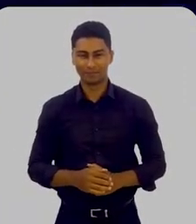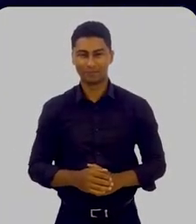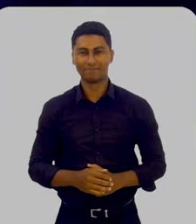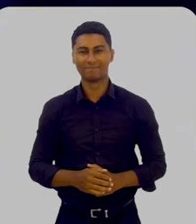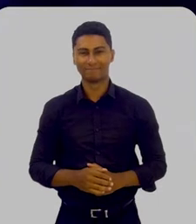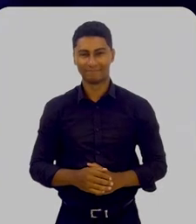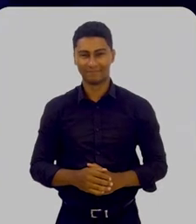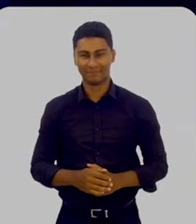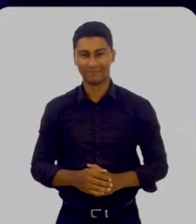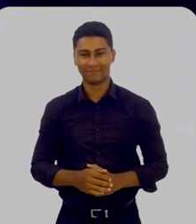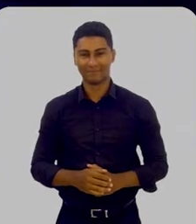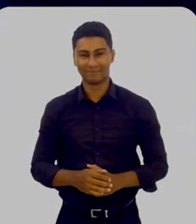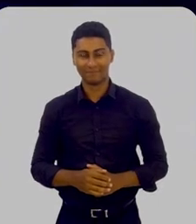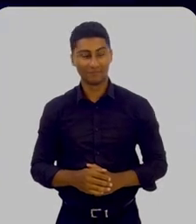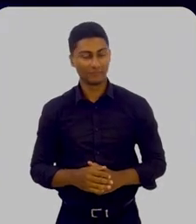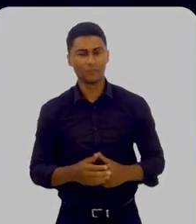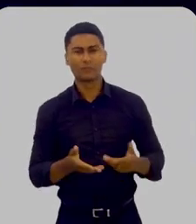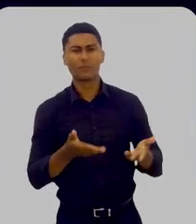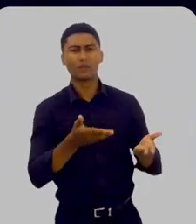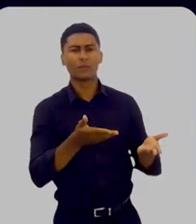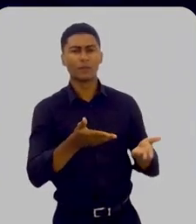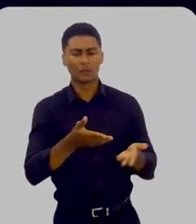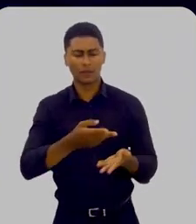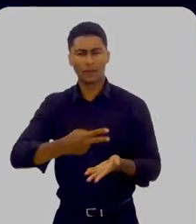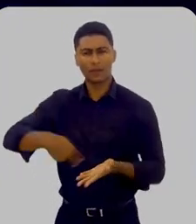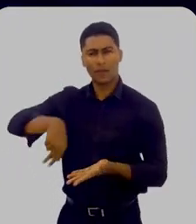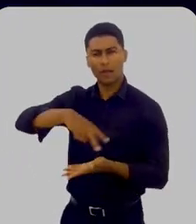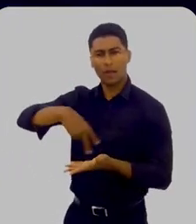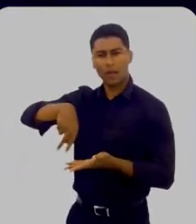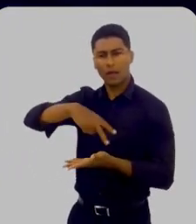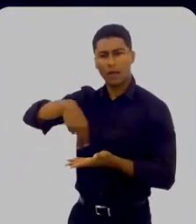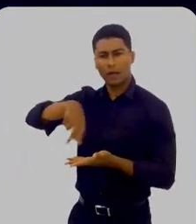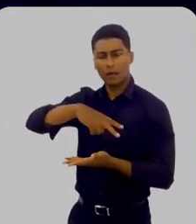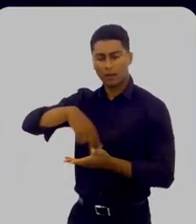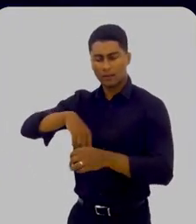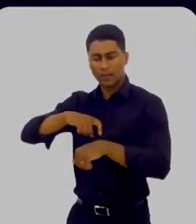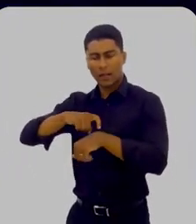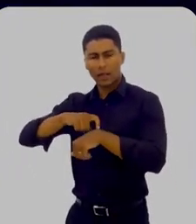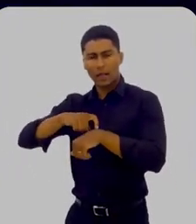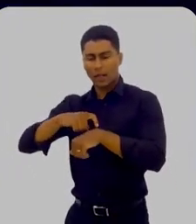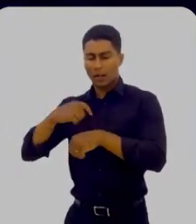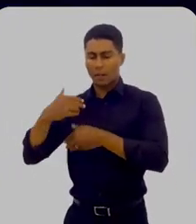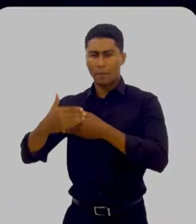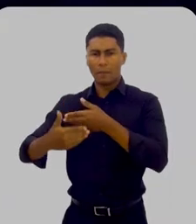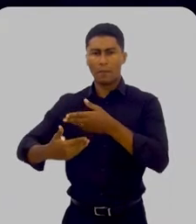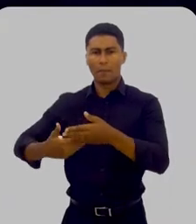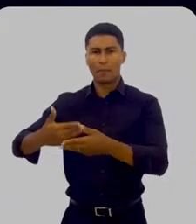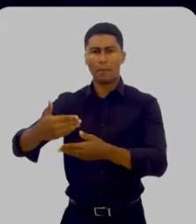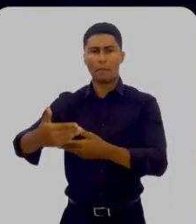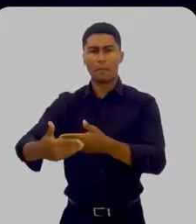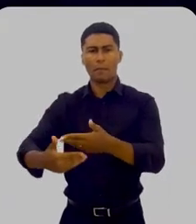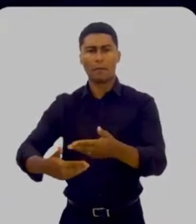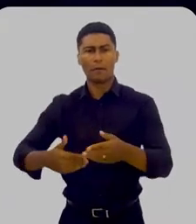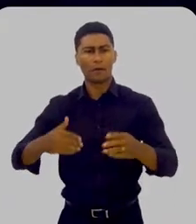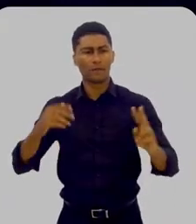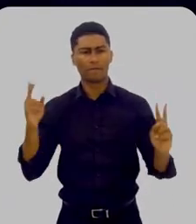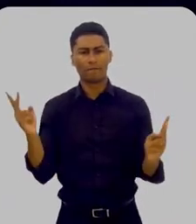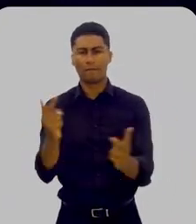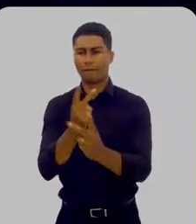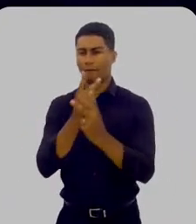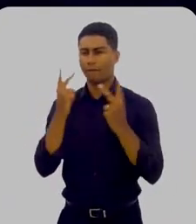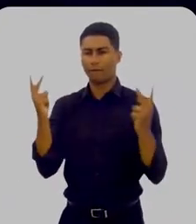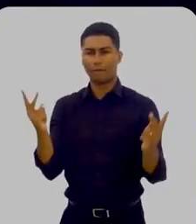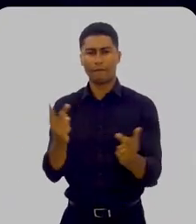Ai, ai, ela dança pra enganar o tempo e se embala dançando com o